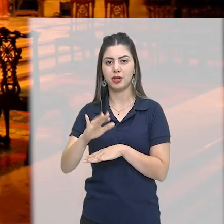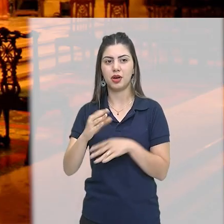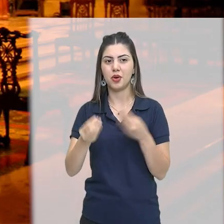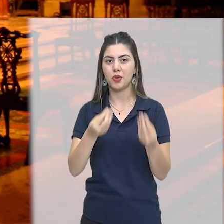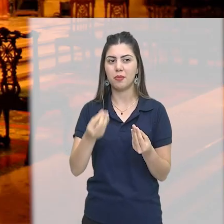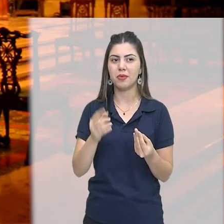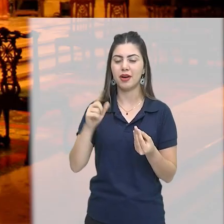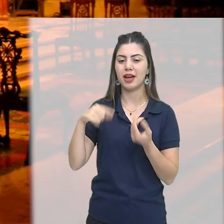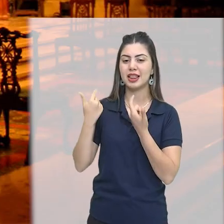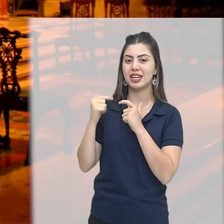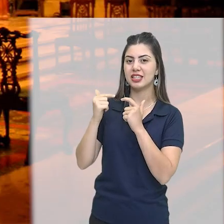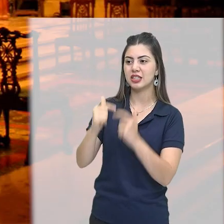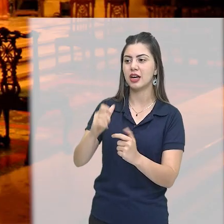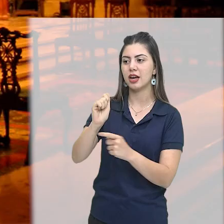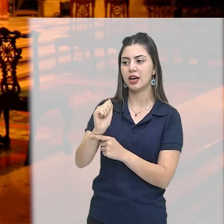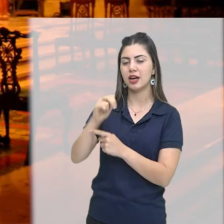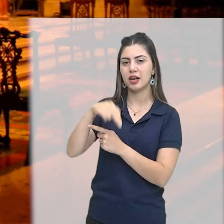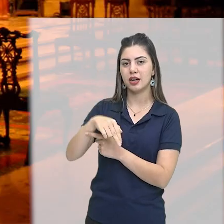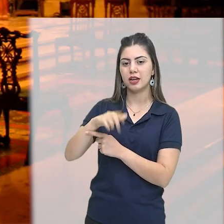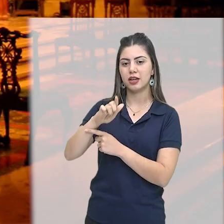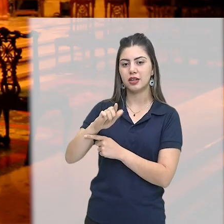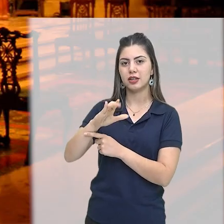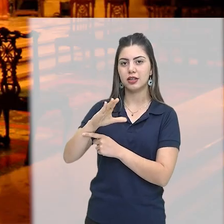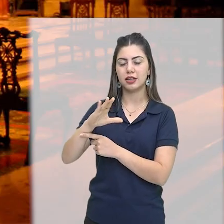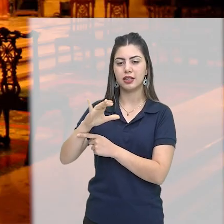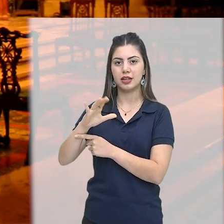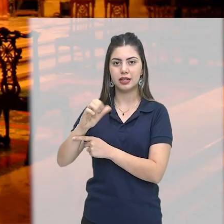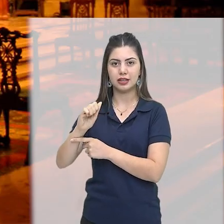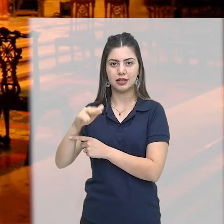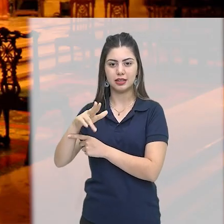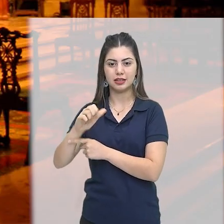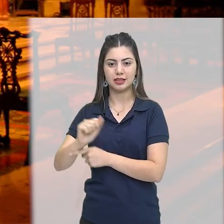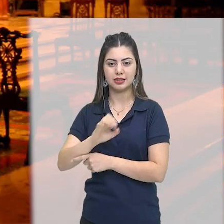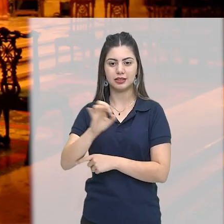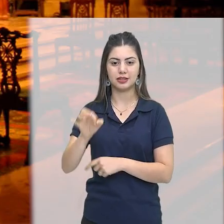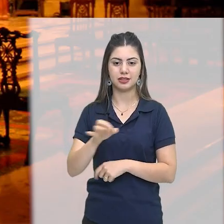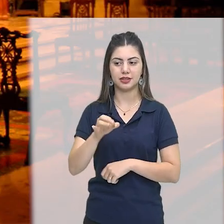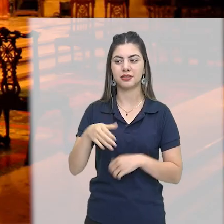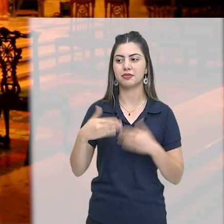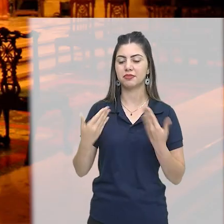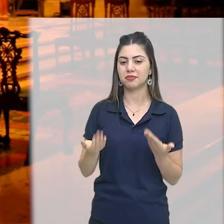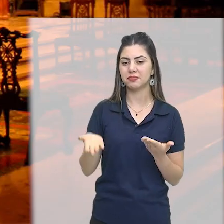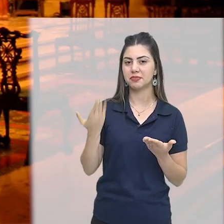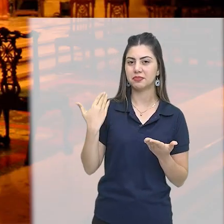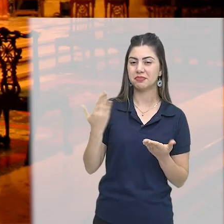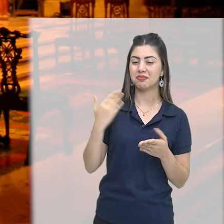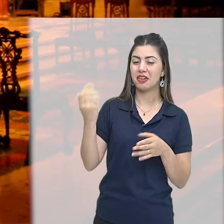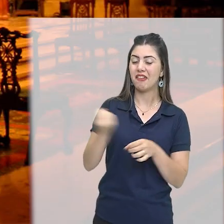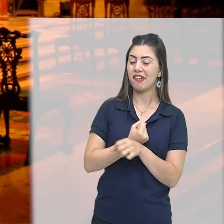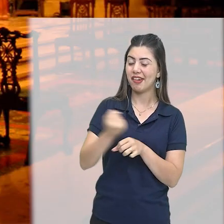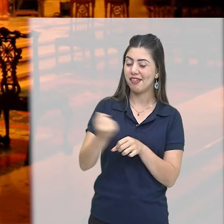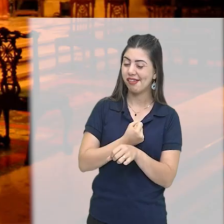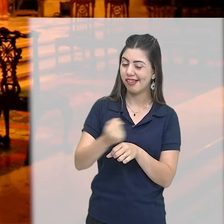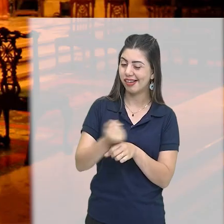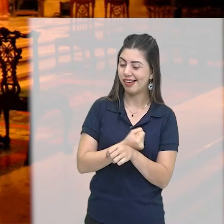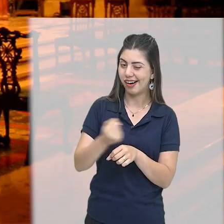de tradição anglicana, é dos ramos do protestantismo mais